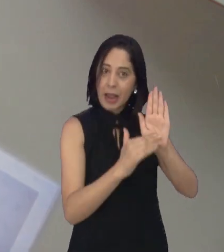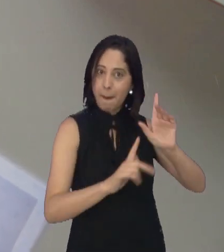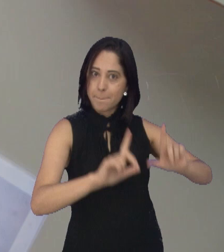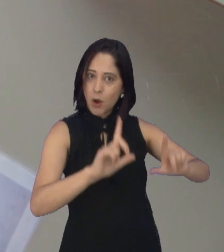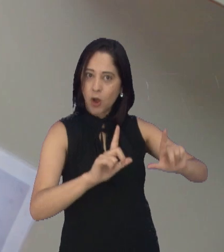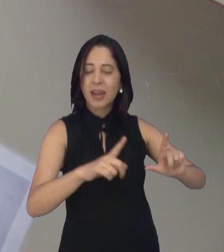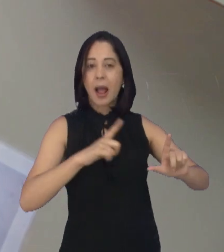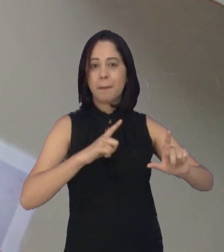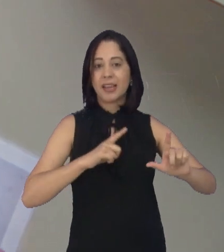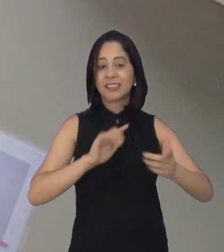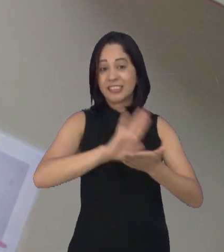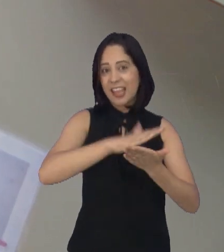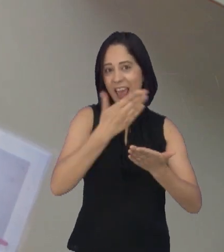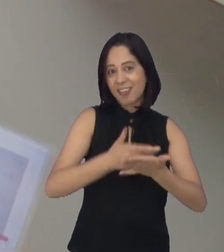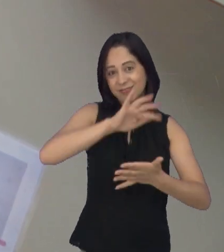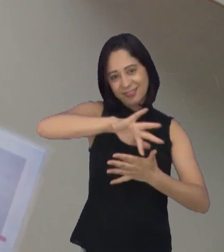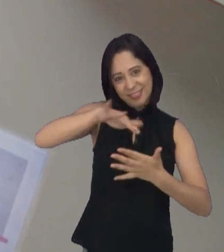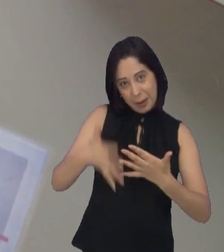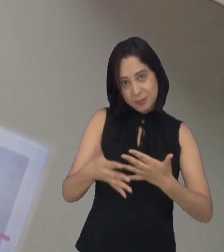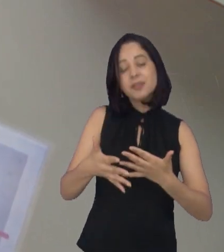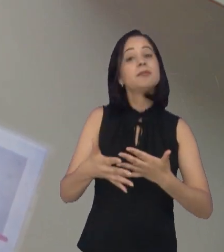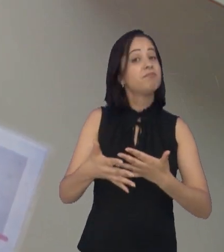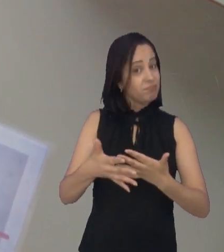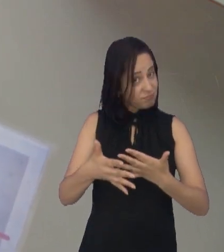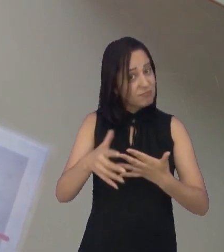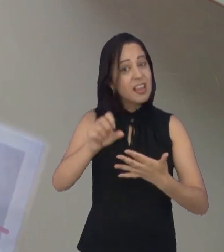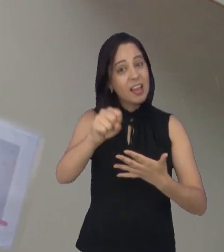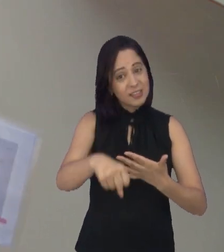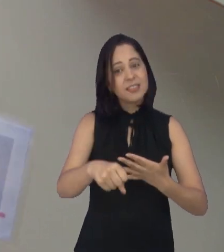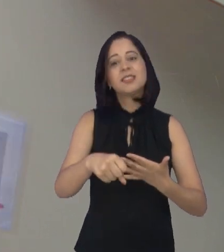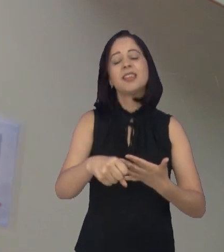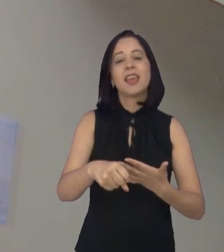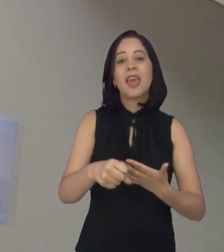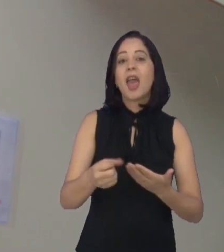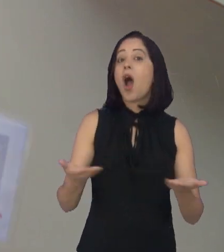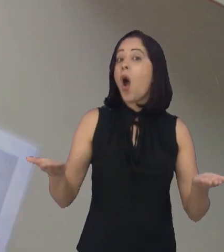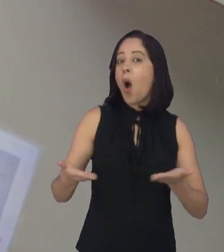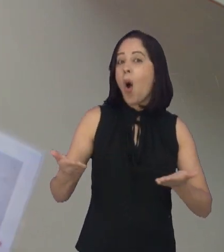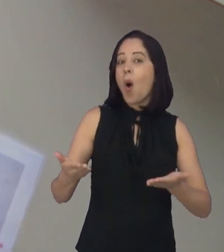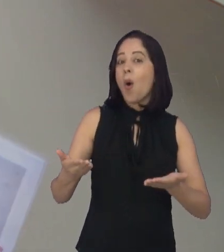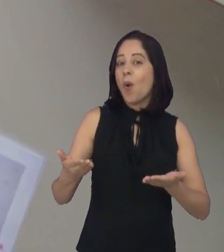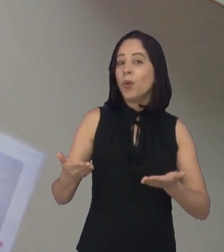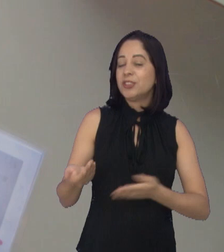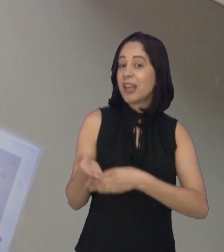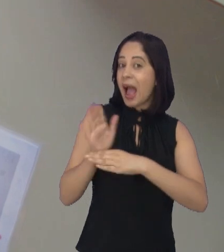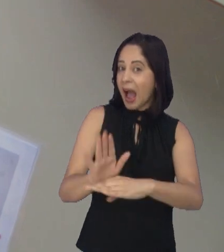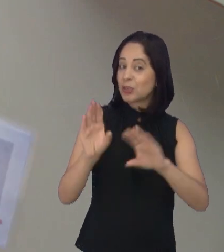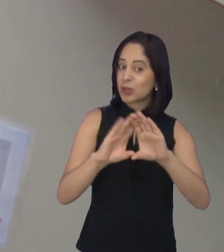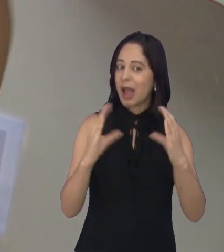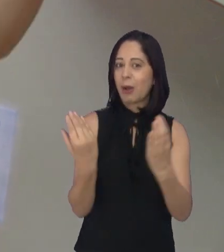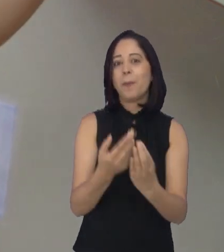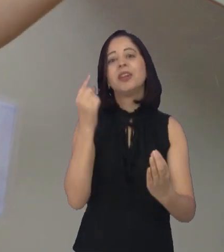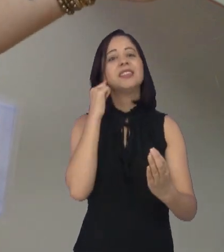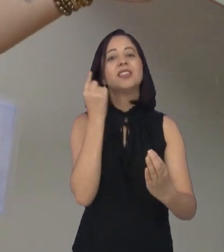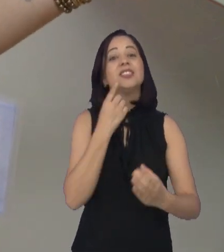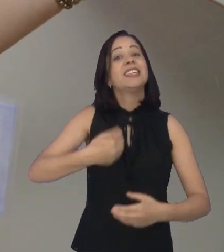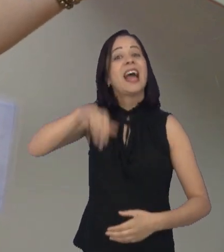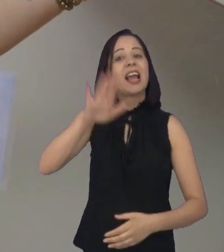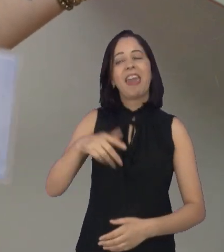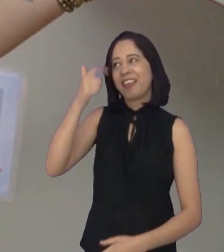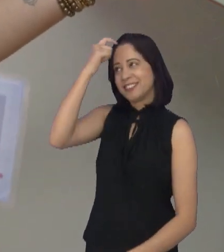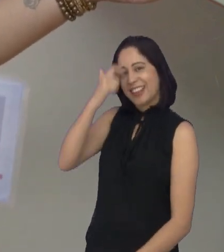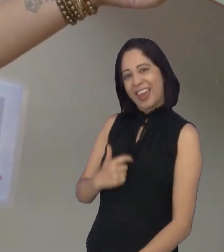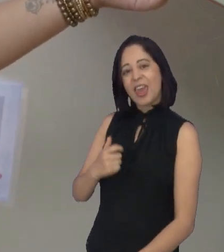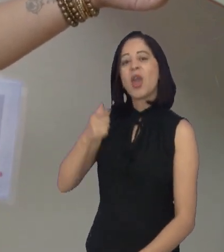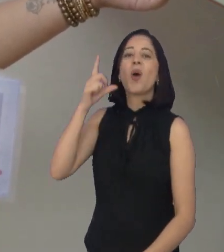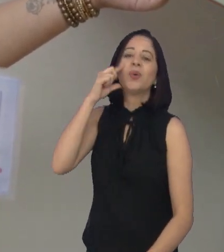TV Câmara conta com a tradução em Libras. E quem ajuda a gente na tradução hoje é a Ana Furtado,